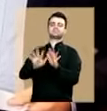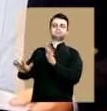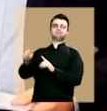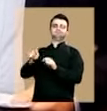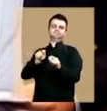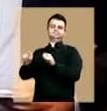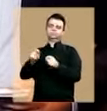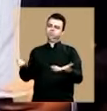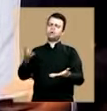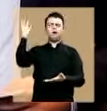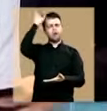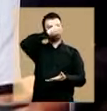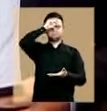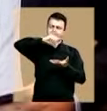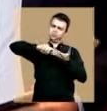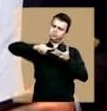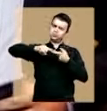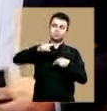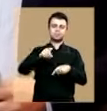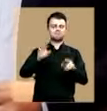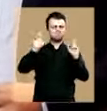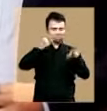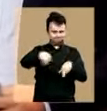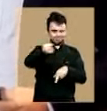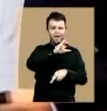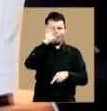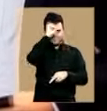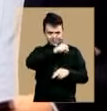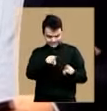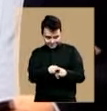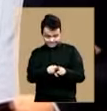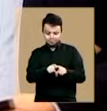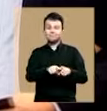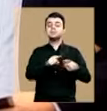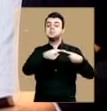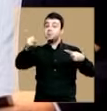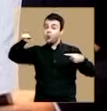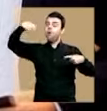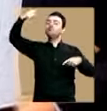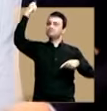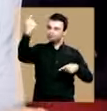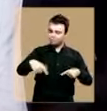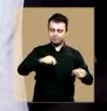alimentos. Exatamente. Aprendemos muito aqui hoje, espero que você em casa aí também. O Ponto de Vista